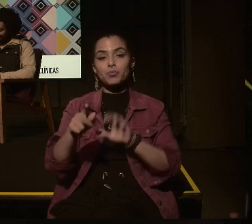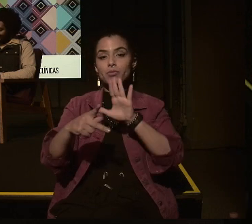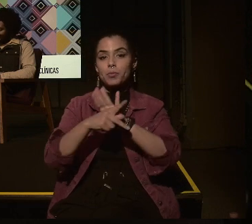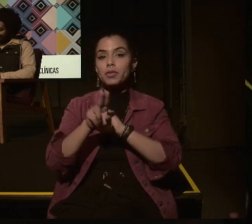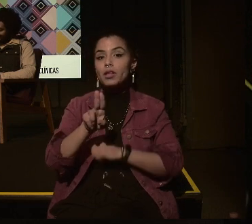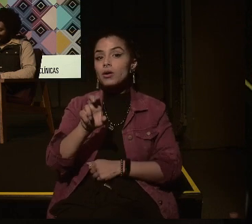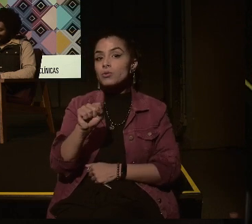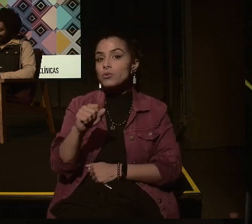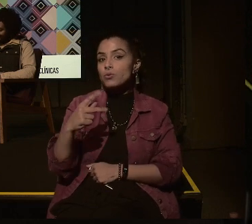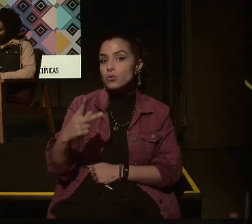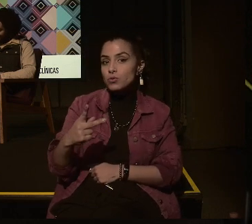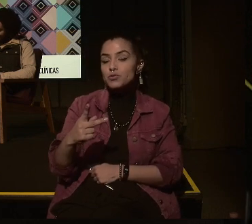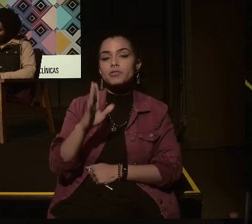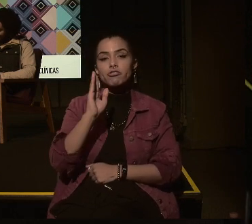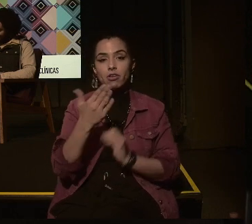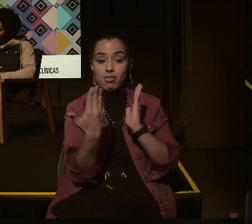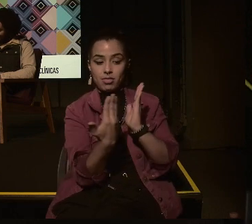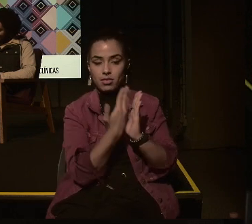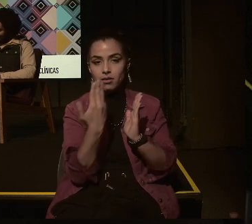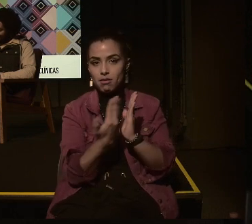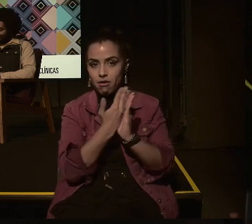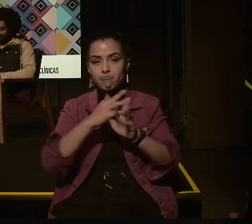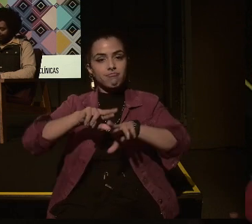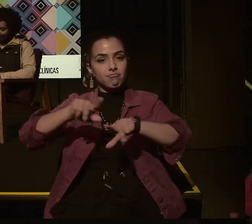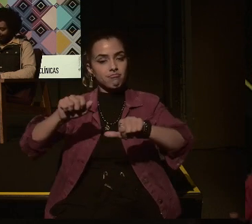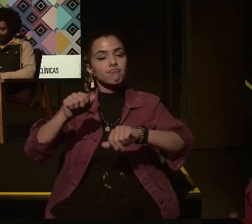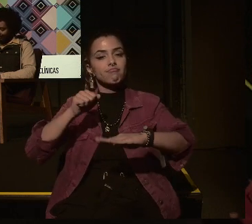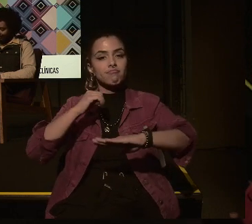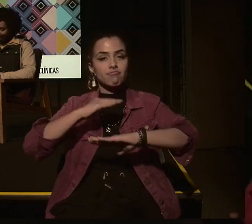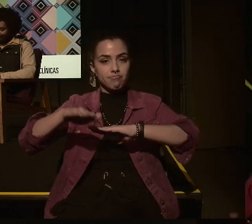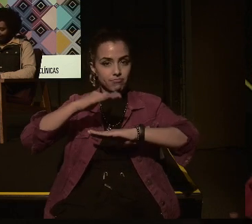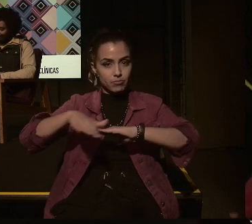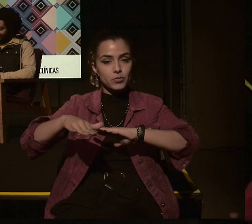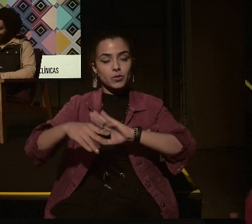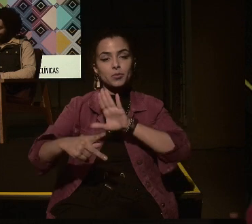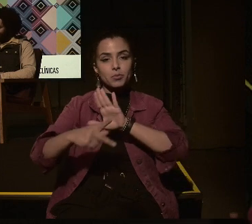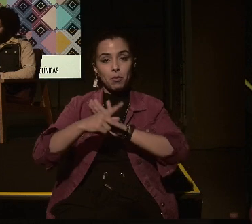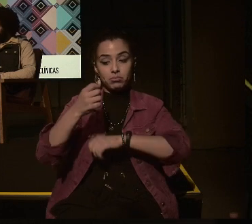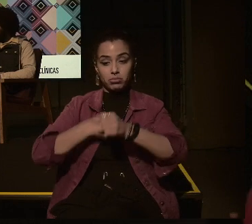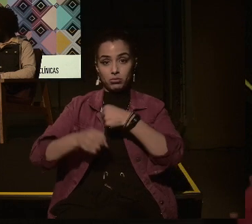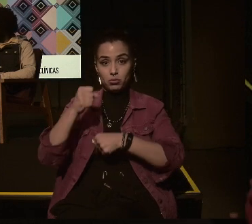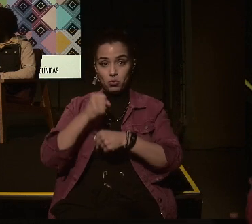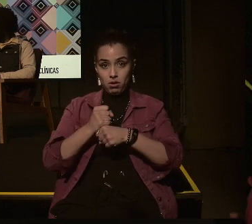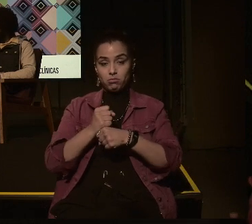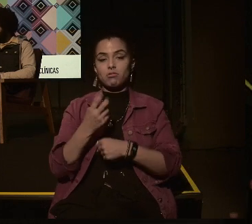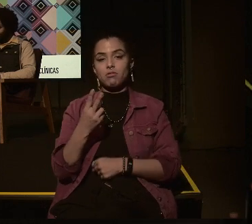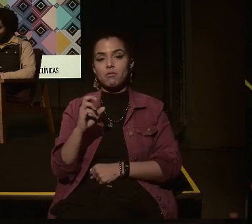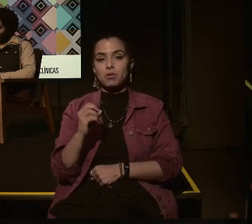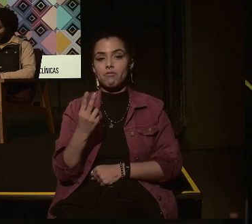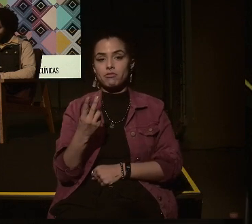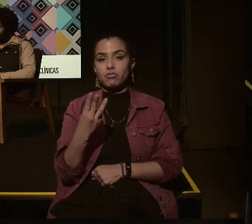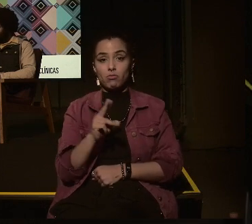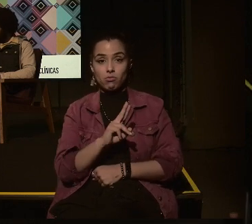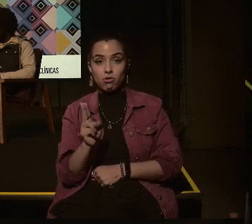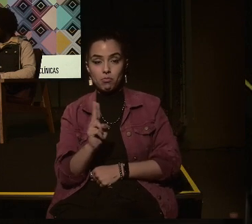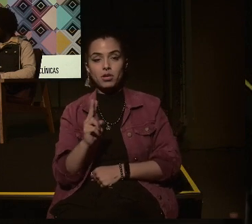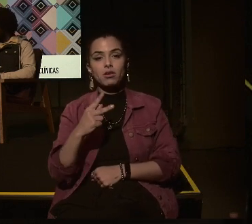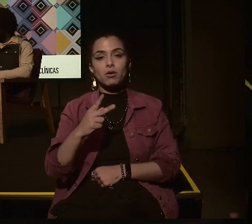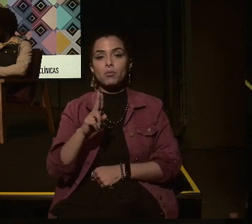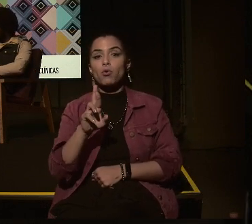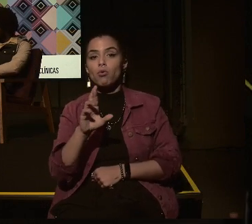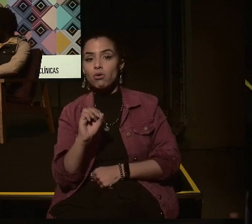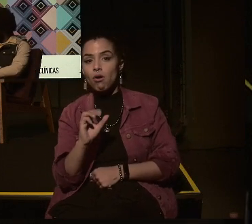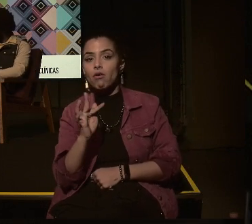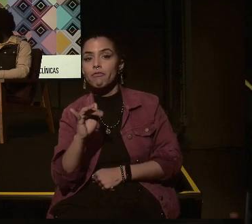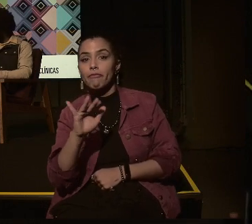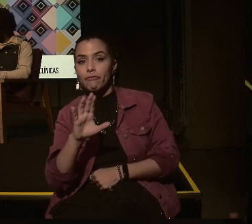dentre eles o Por um Fio, Uma Escuta das Diásporas Pulsionais, em 2023. Membro do coletivo de